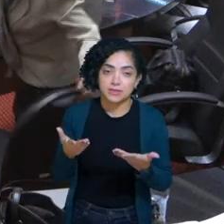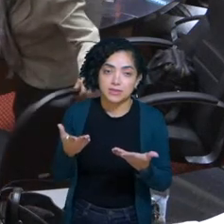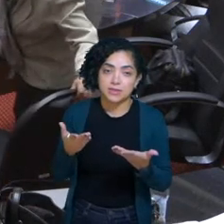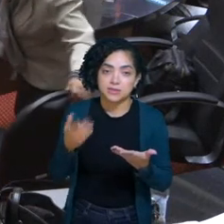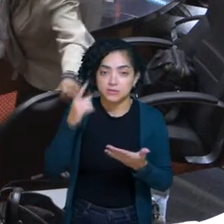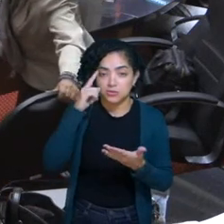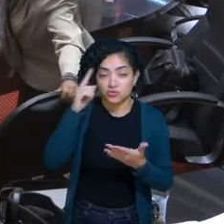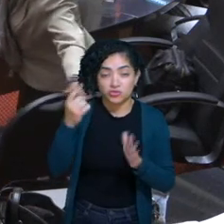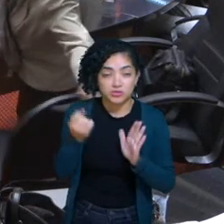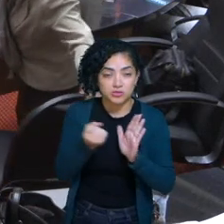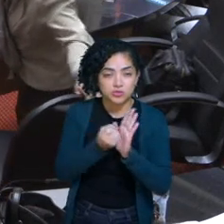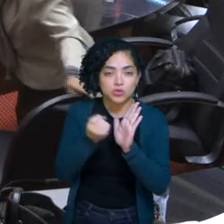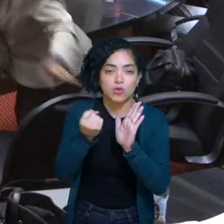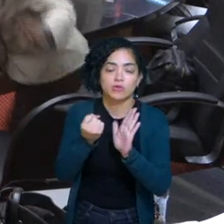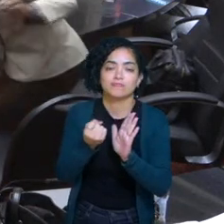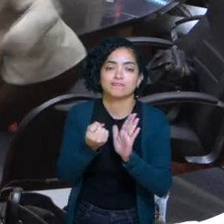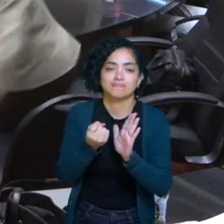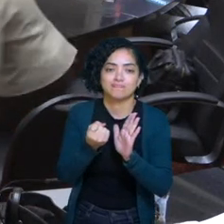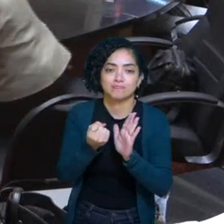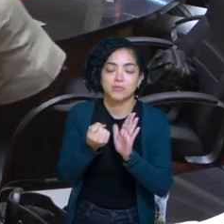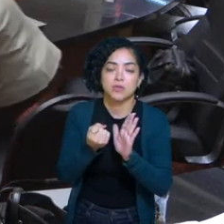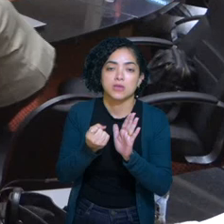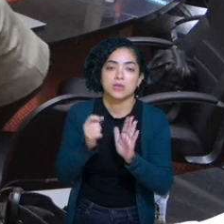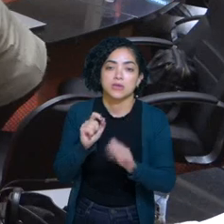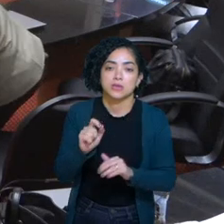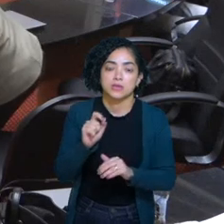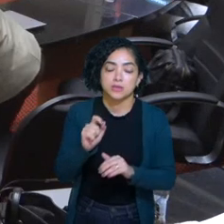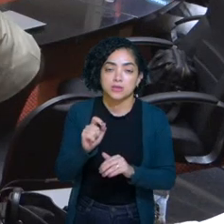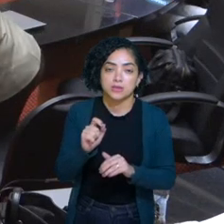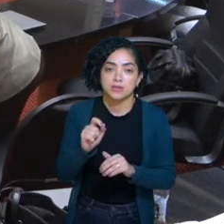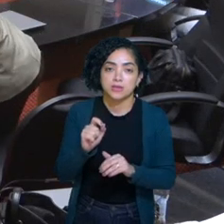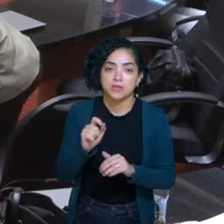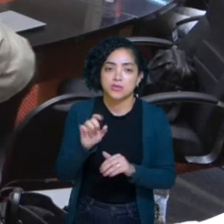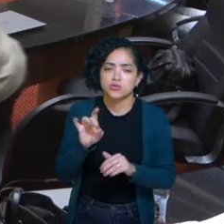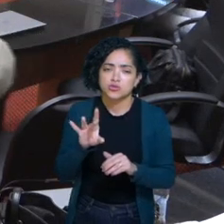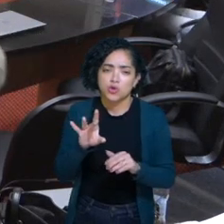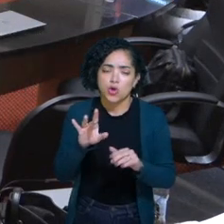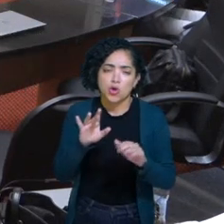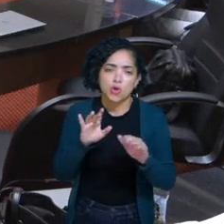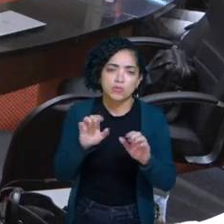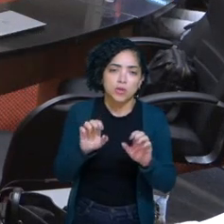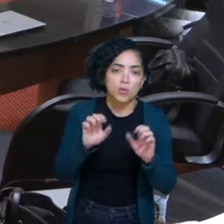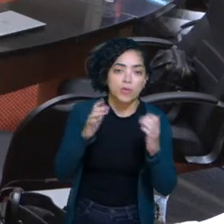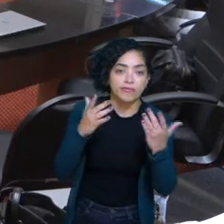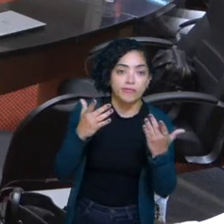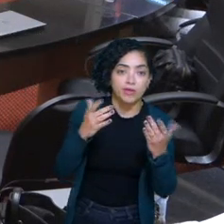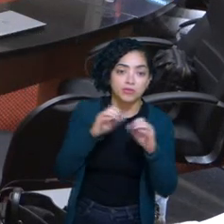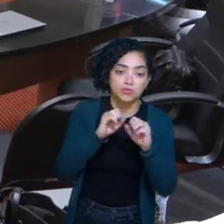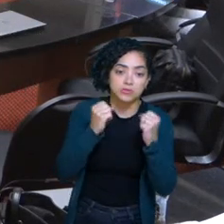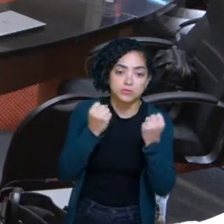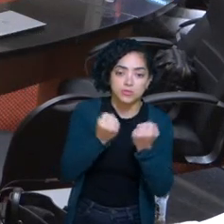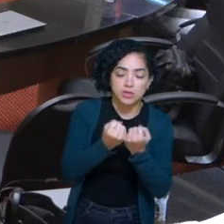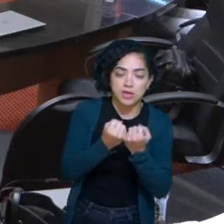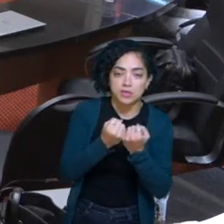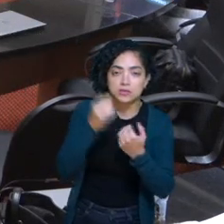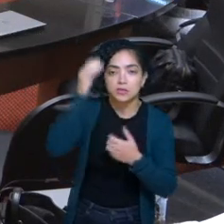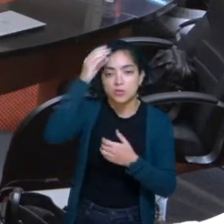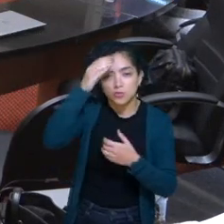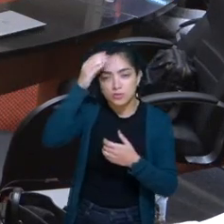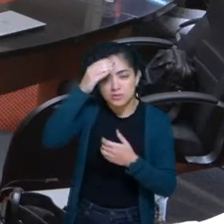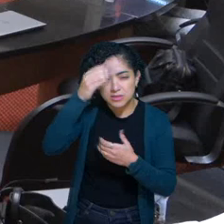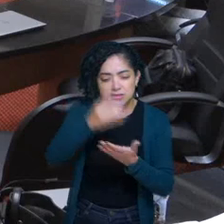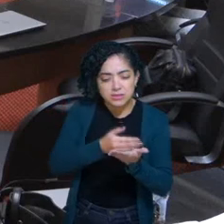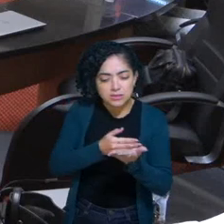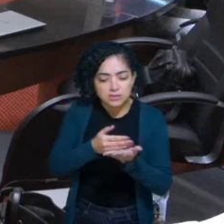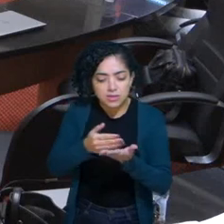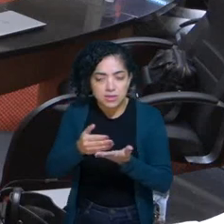histórico porque esse não é apenas um evento nós tínhamos consciência desde o princípio que esse não